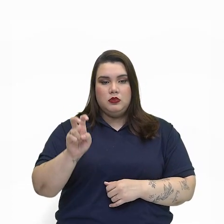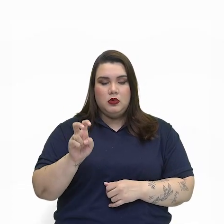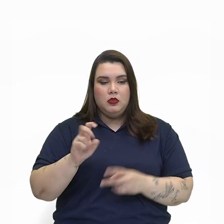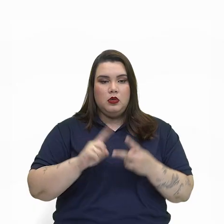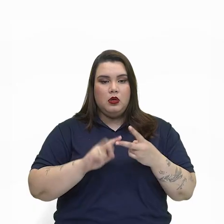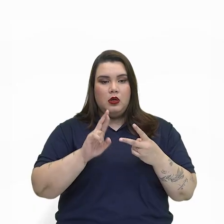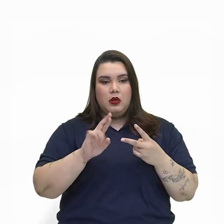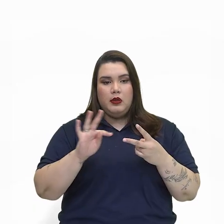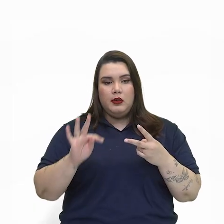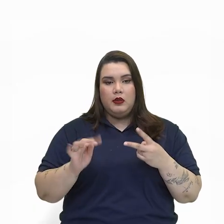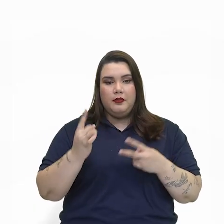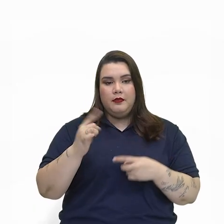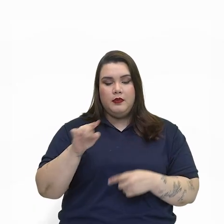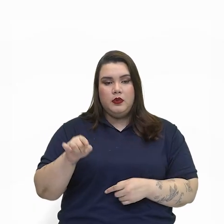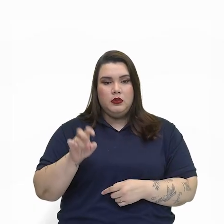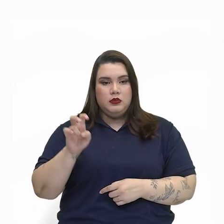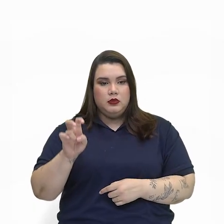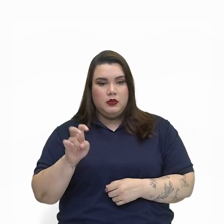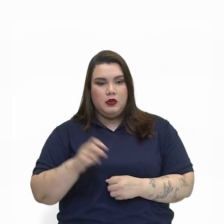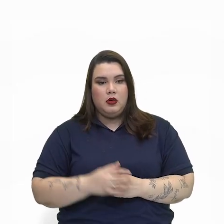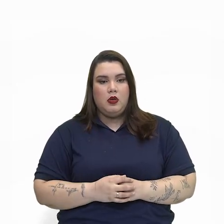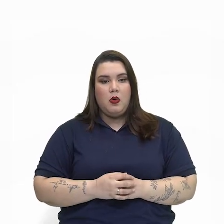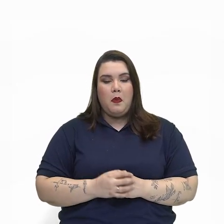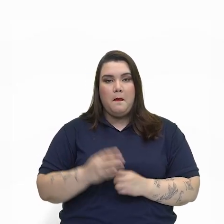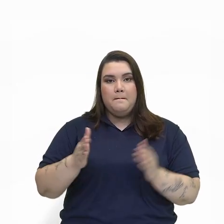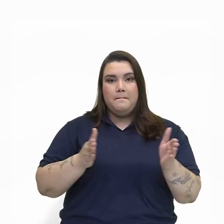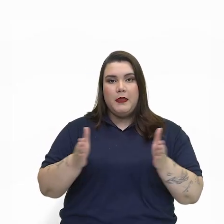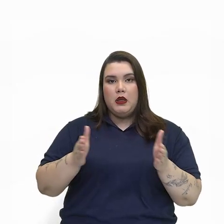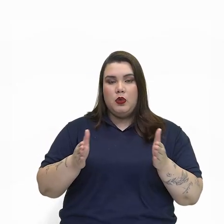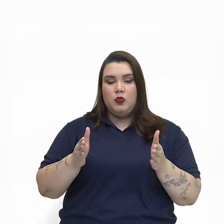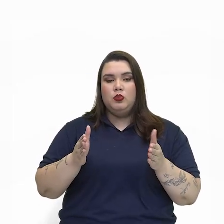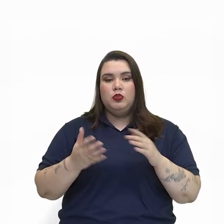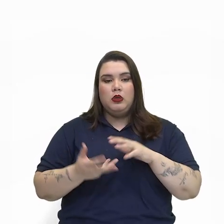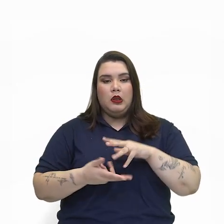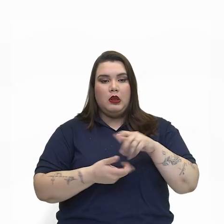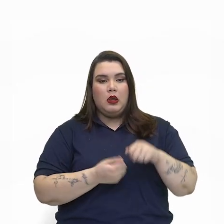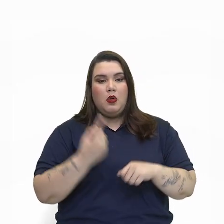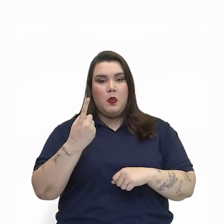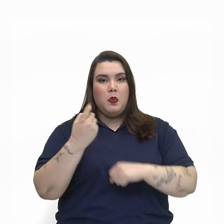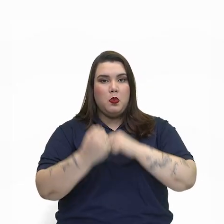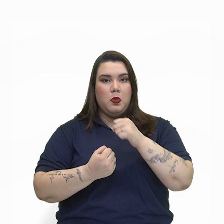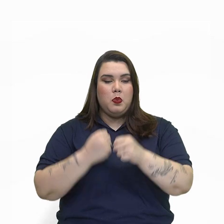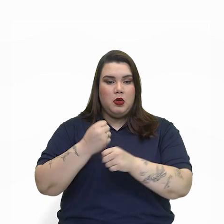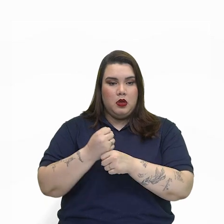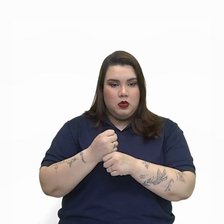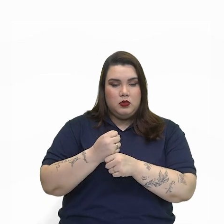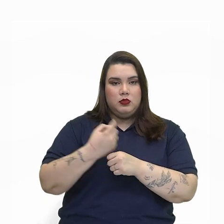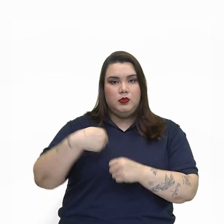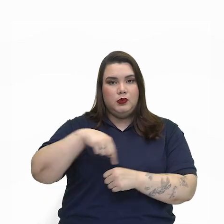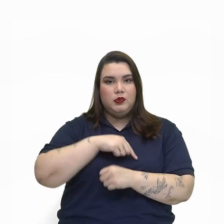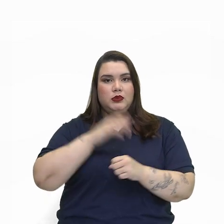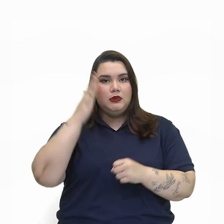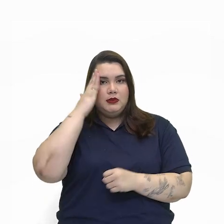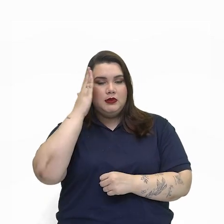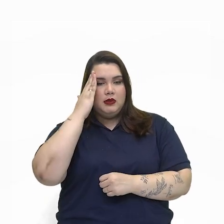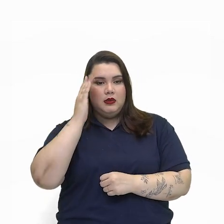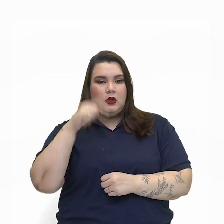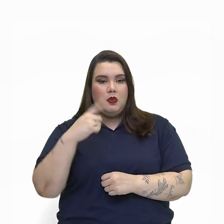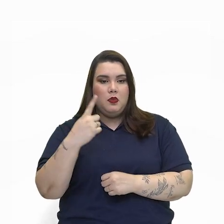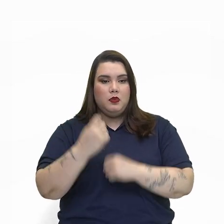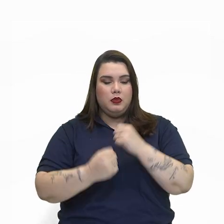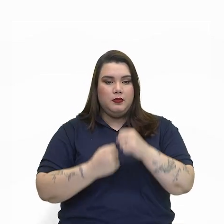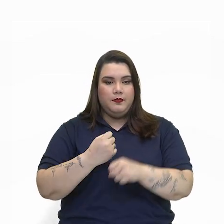da Terra, 1,5. O período da Terra é 1 ano. Ele não deu lá no exercício, mas a gente sabe que a Terra demora 1